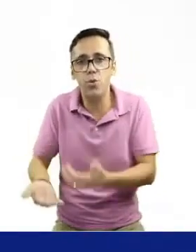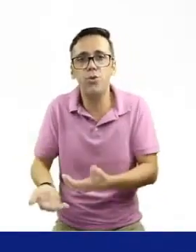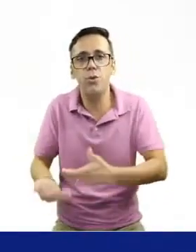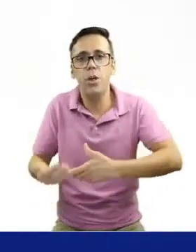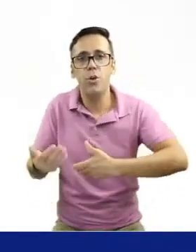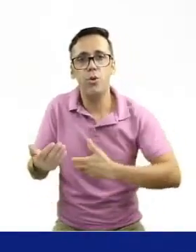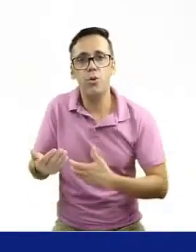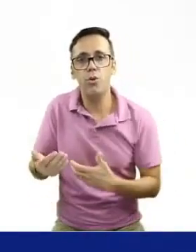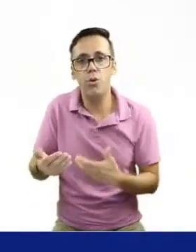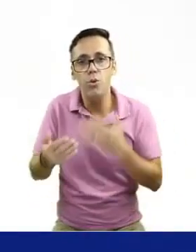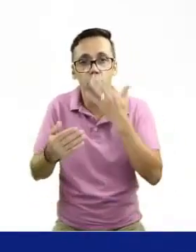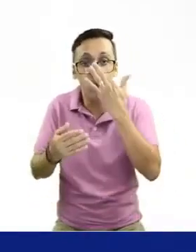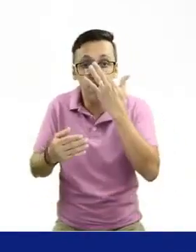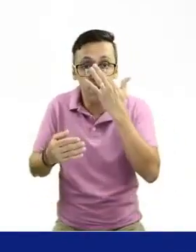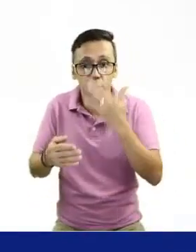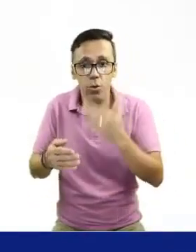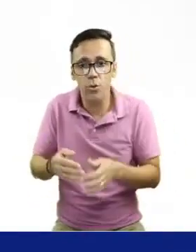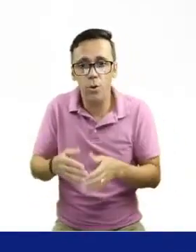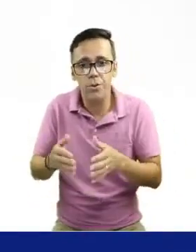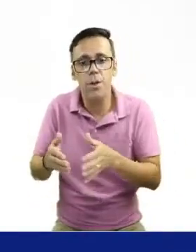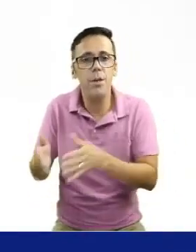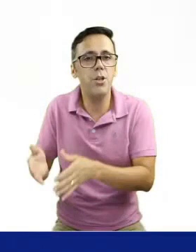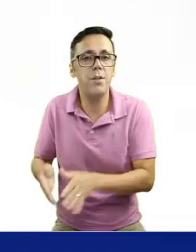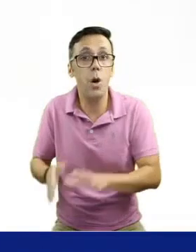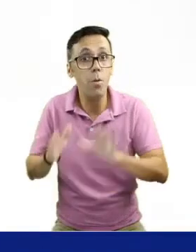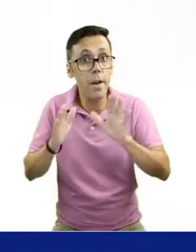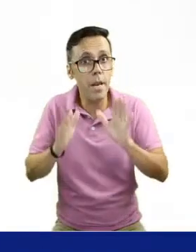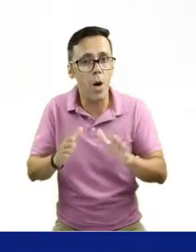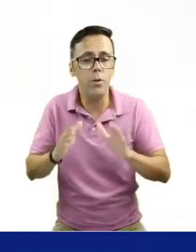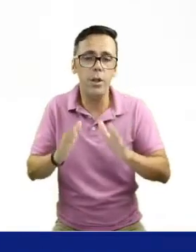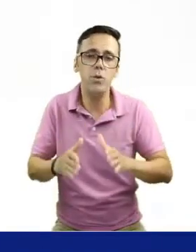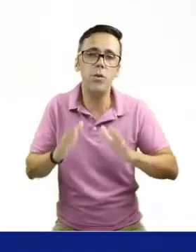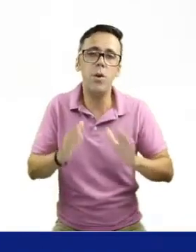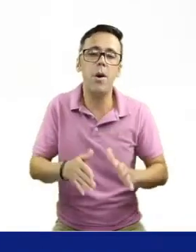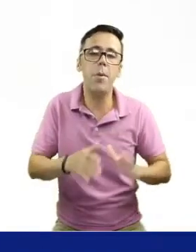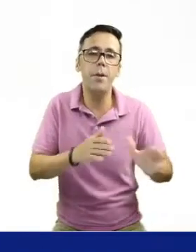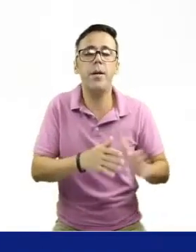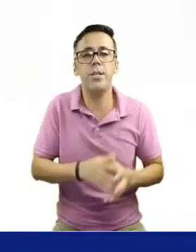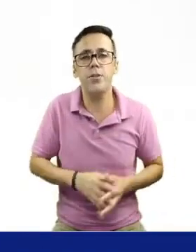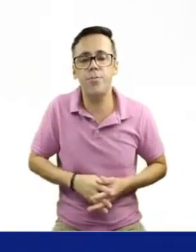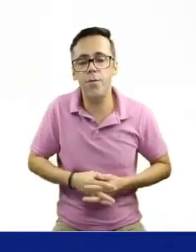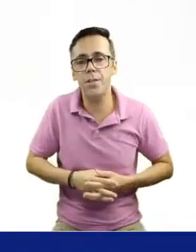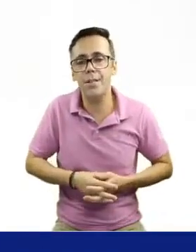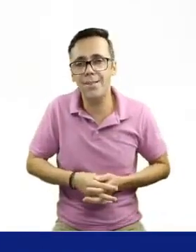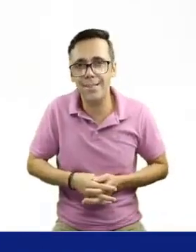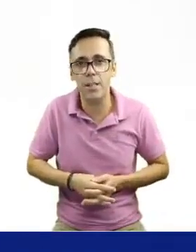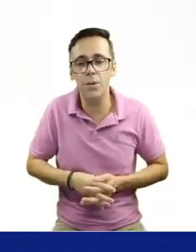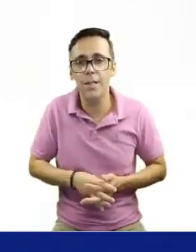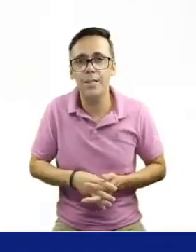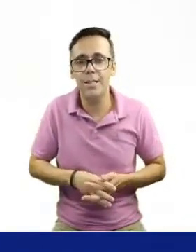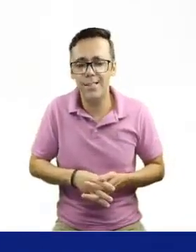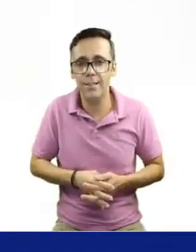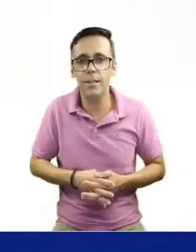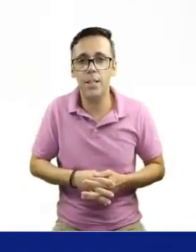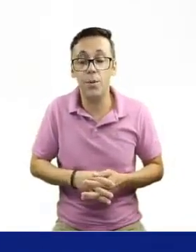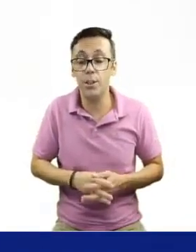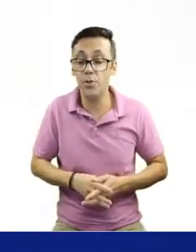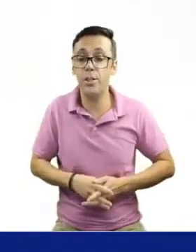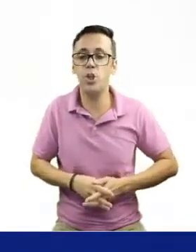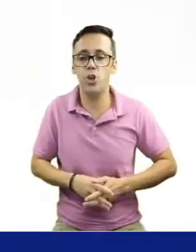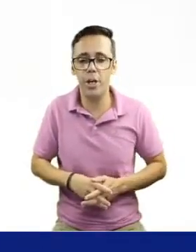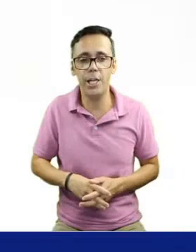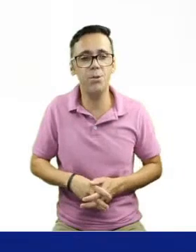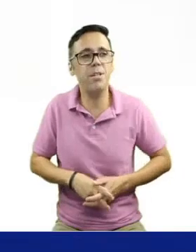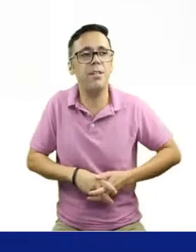apenas peso do do auxílio emergencial Não isso não é uma prerrogativa para você ter intenção de se